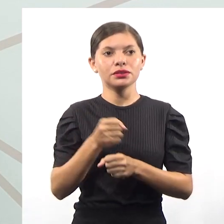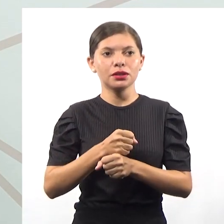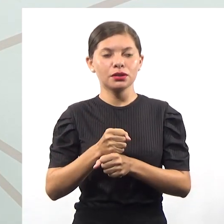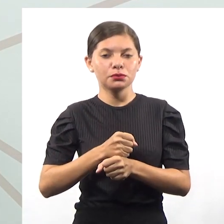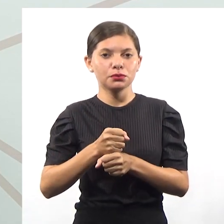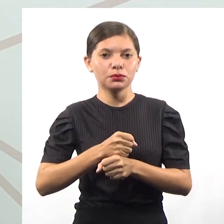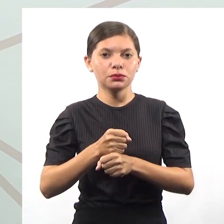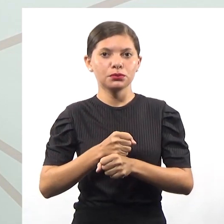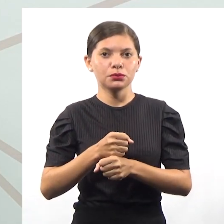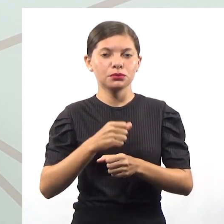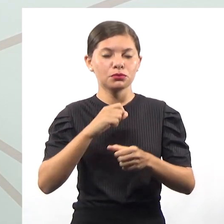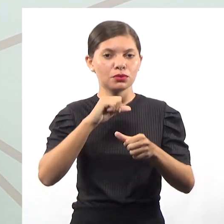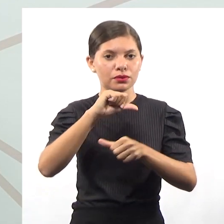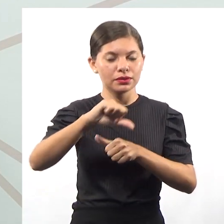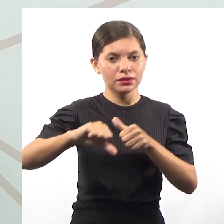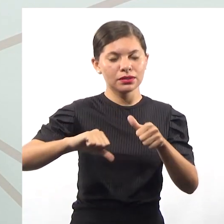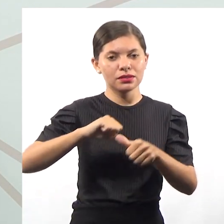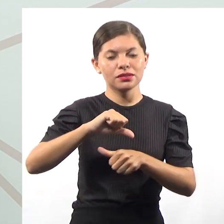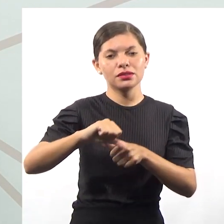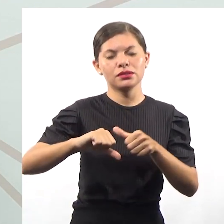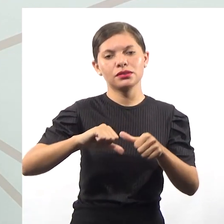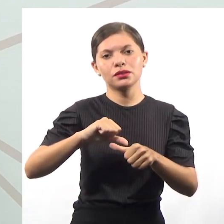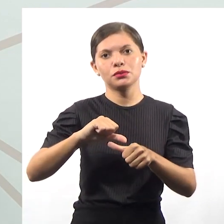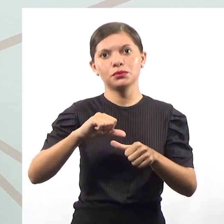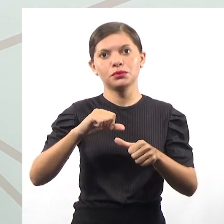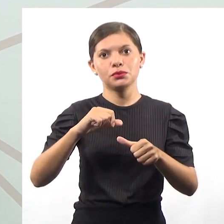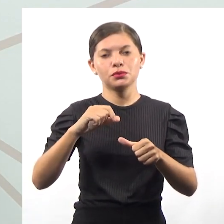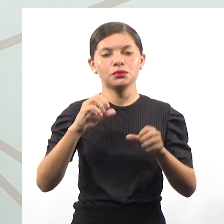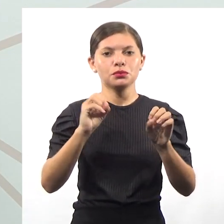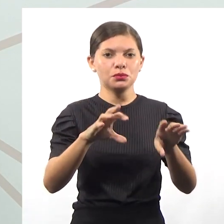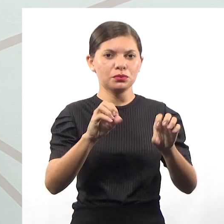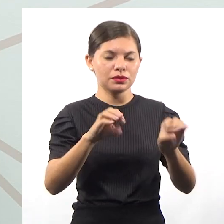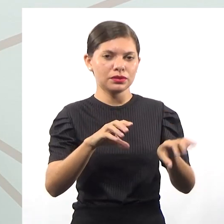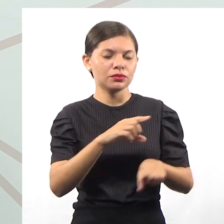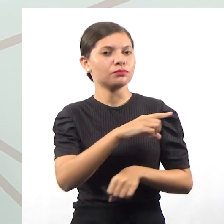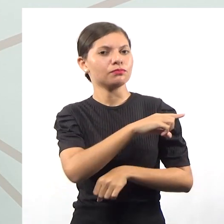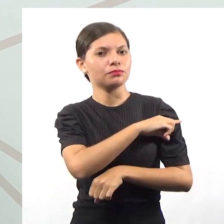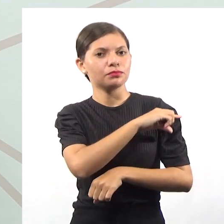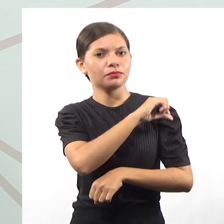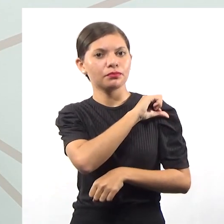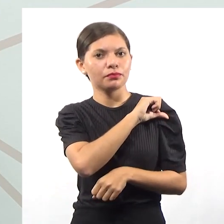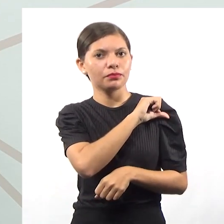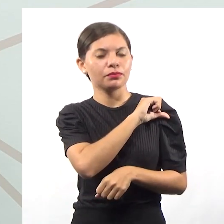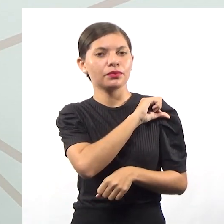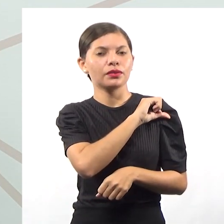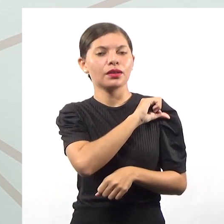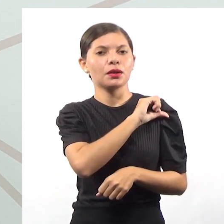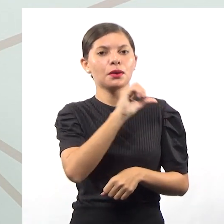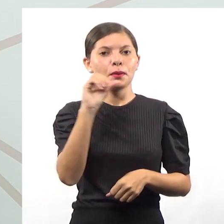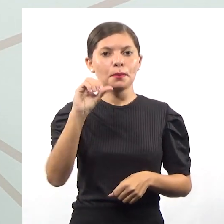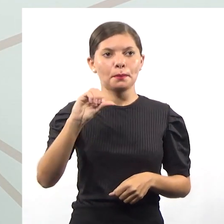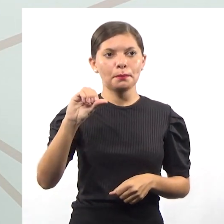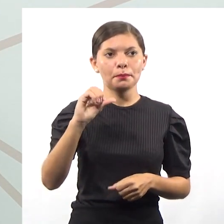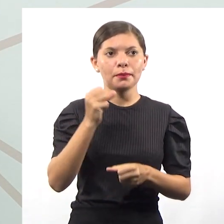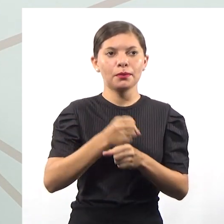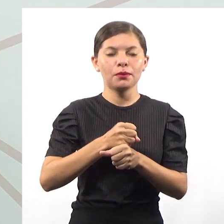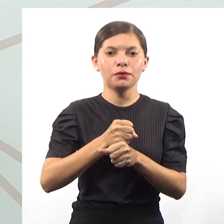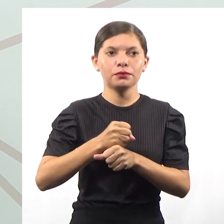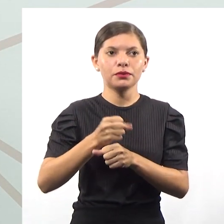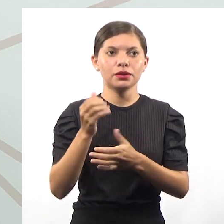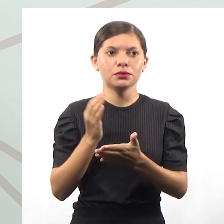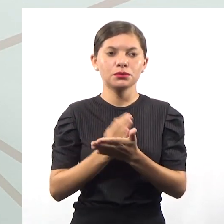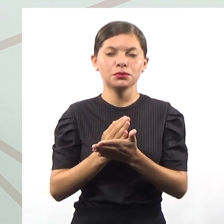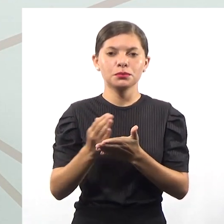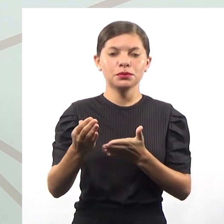com a alteração do ensino fundamental para 9 anos, a ampliação do ensino fundamental. Então, o ensino fundamental começou